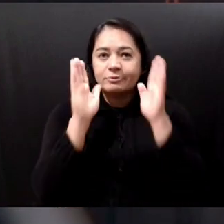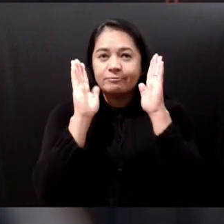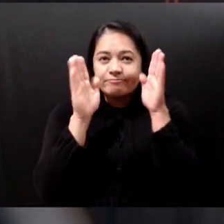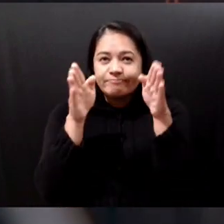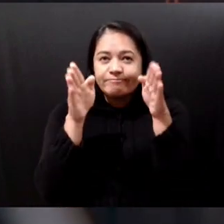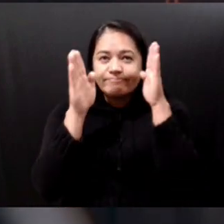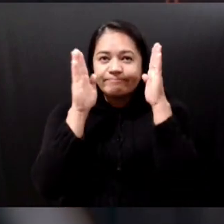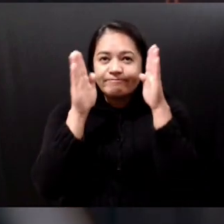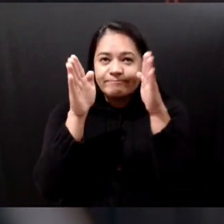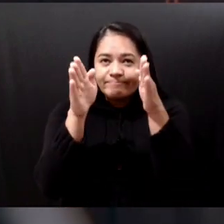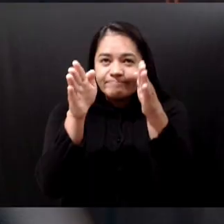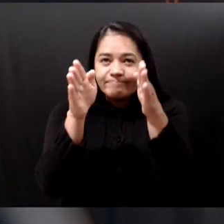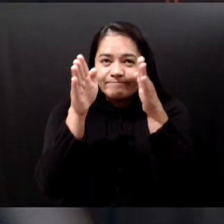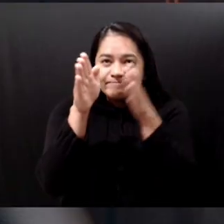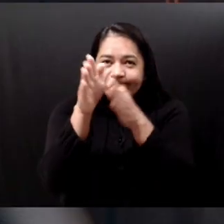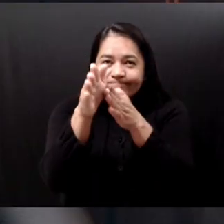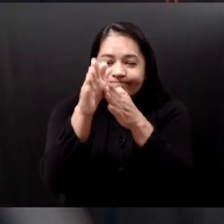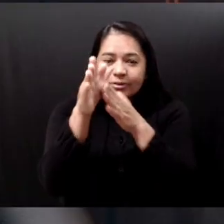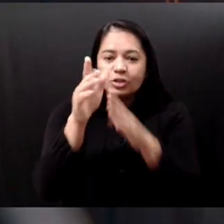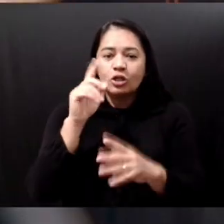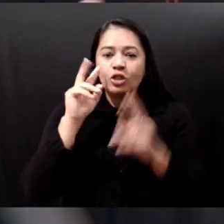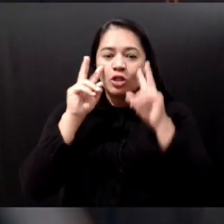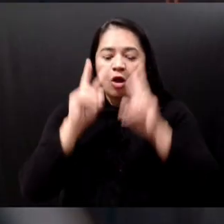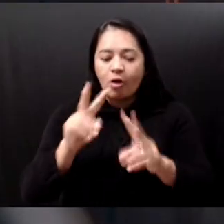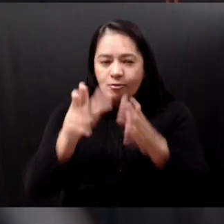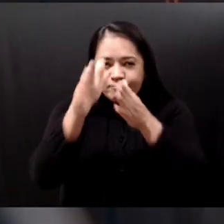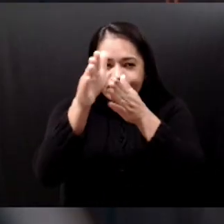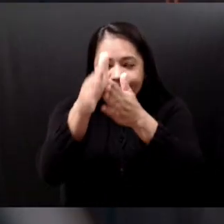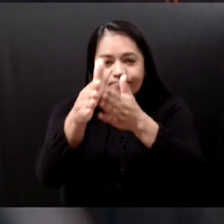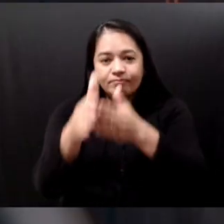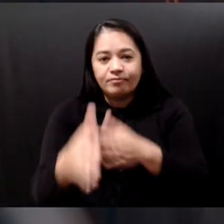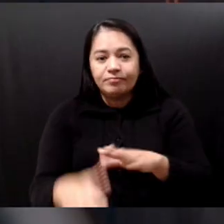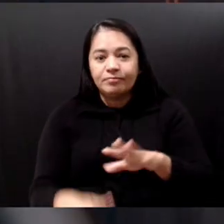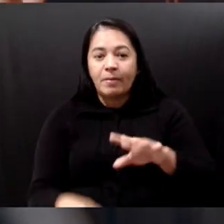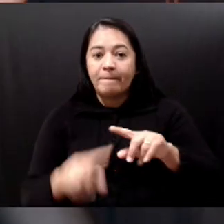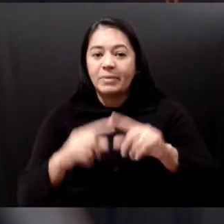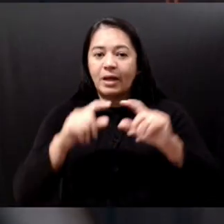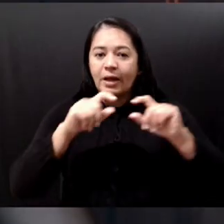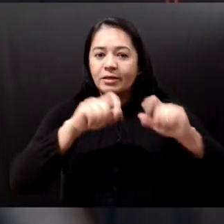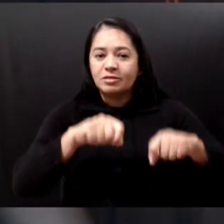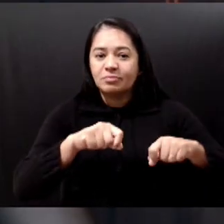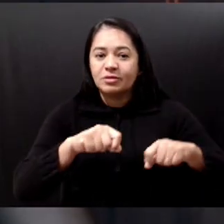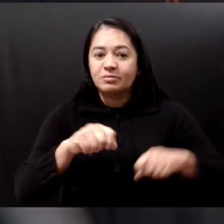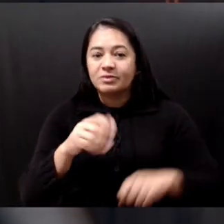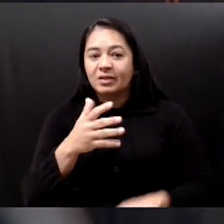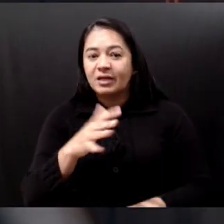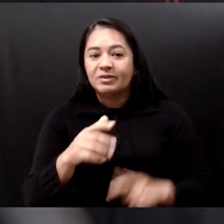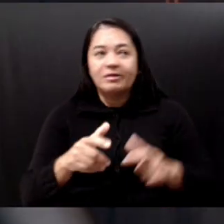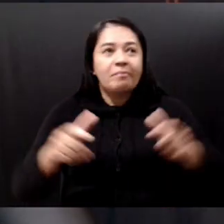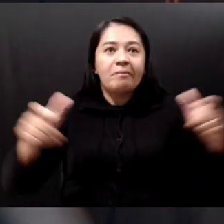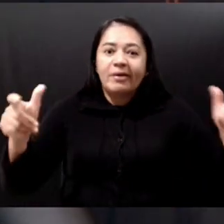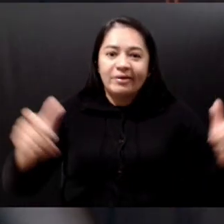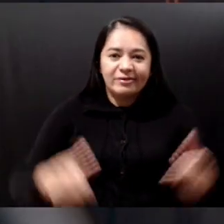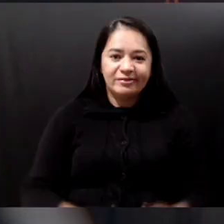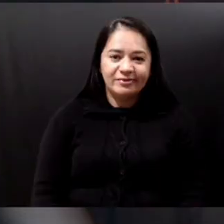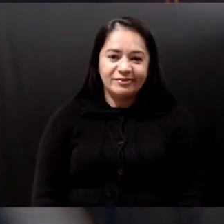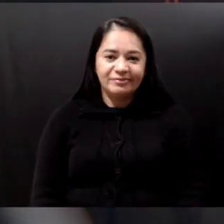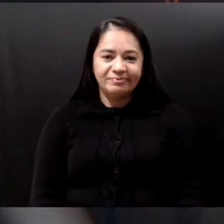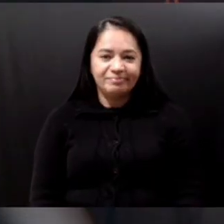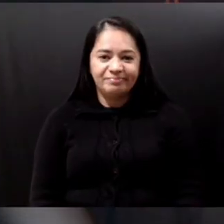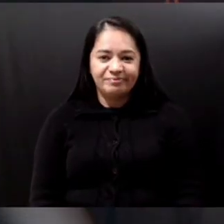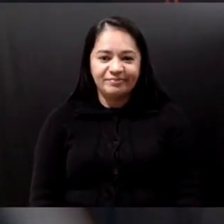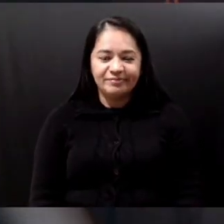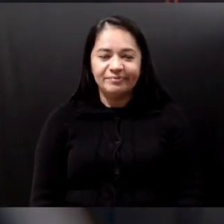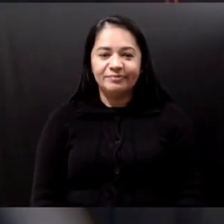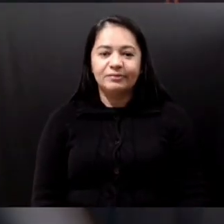míope dentro do nosso mundo. sim. E as possibilidades, elas muitas vezes são muito mais amplas. Então eu acho